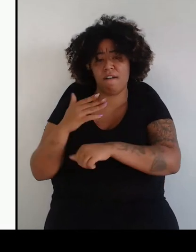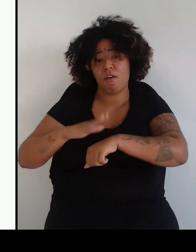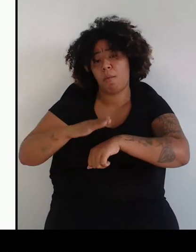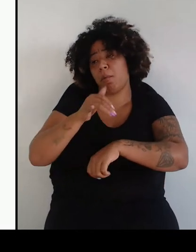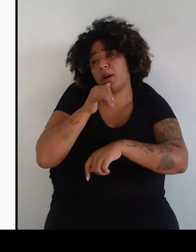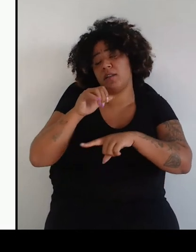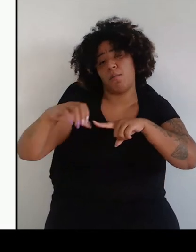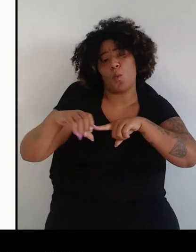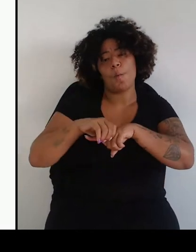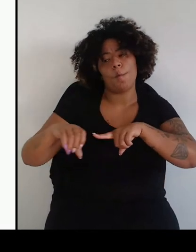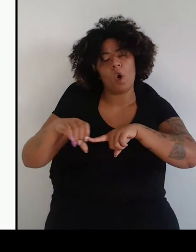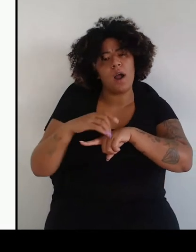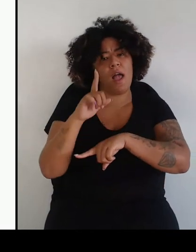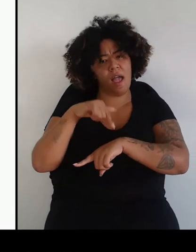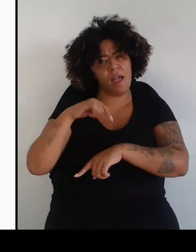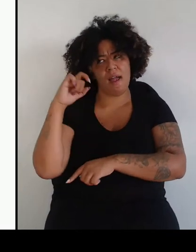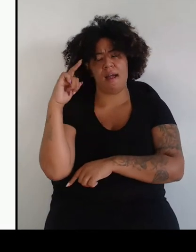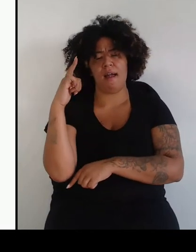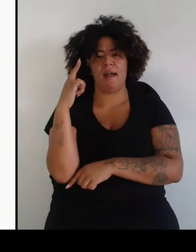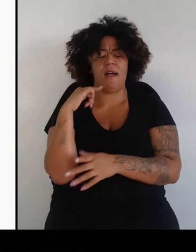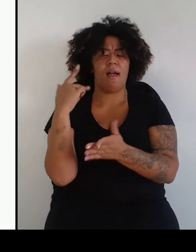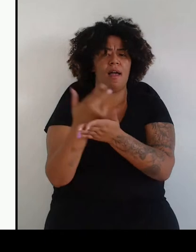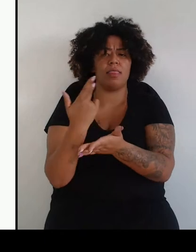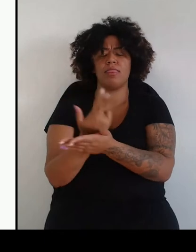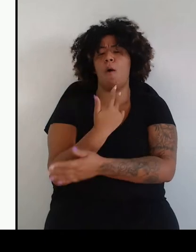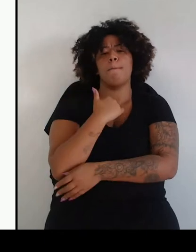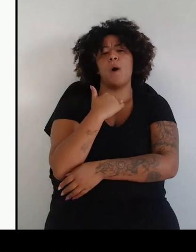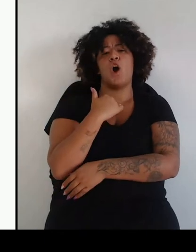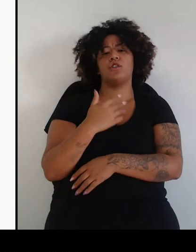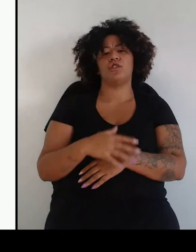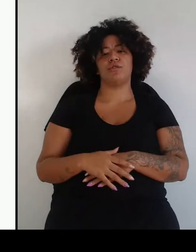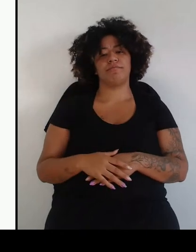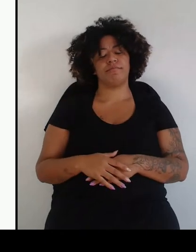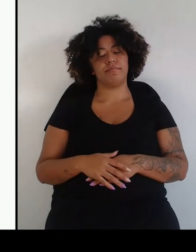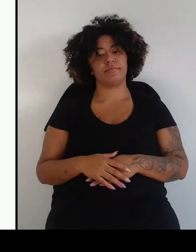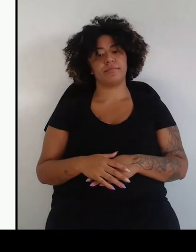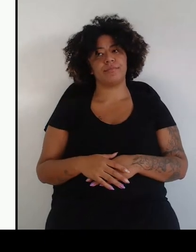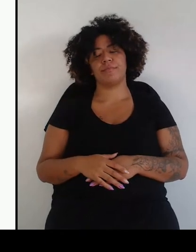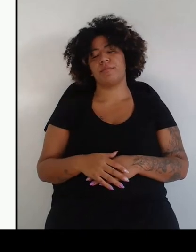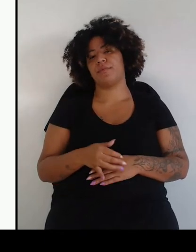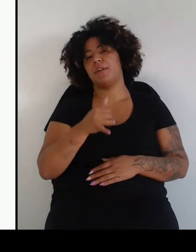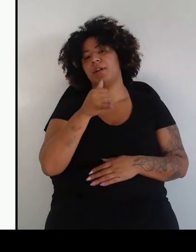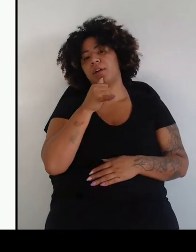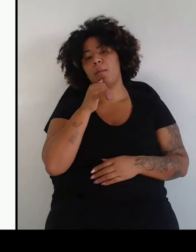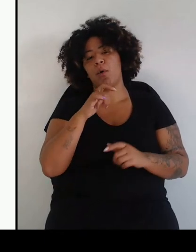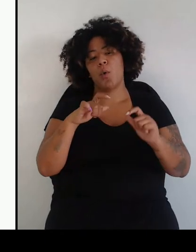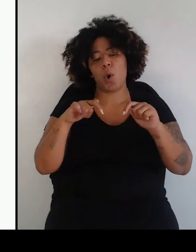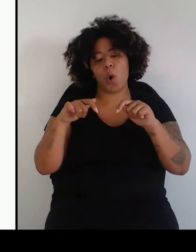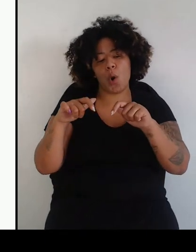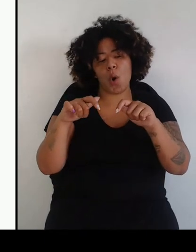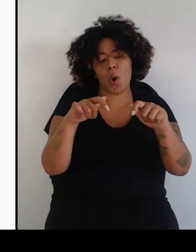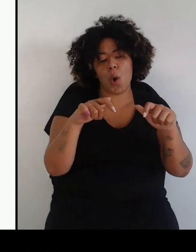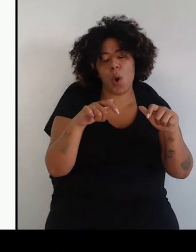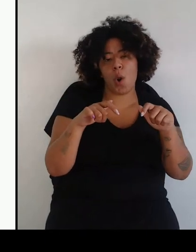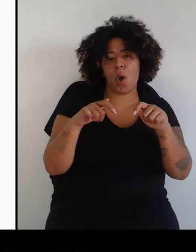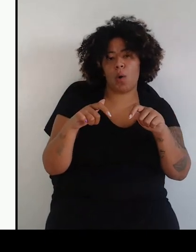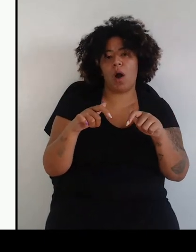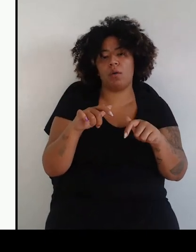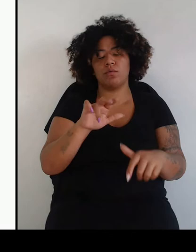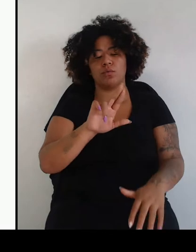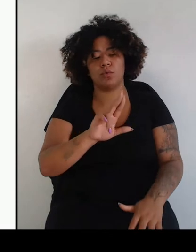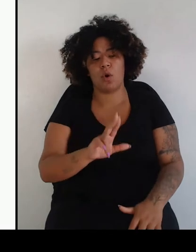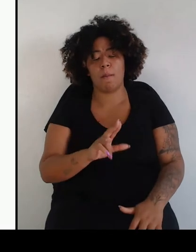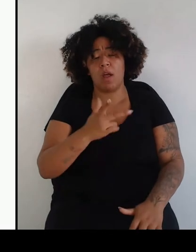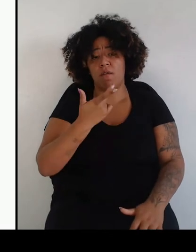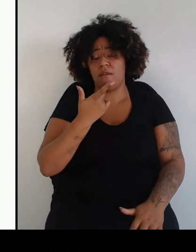em Avenidas abertas que eram locais como eu vou citar as ruas se